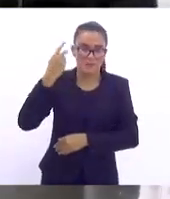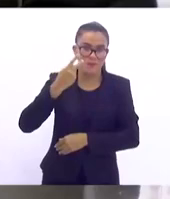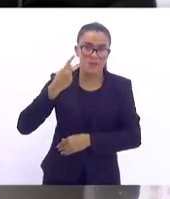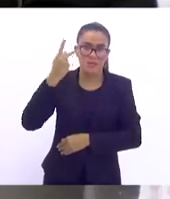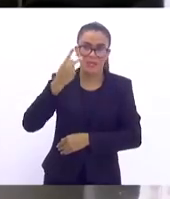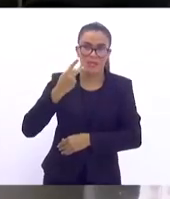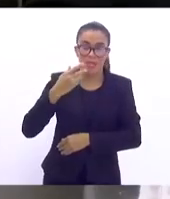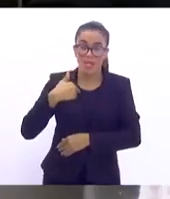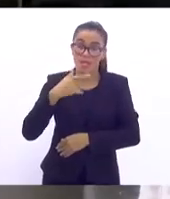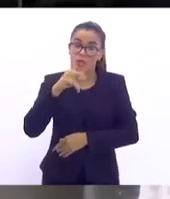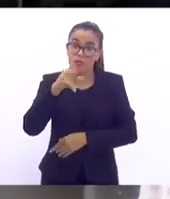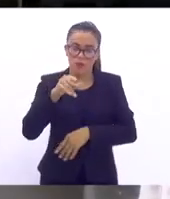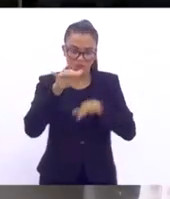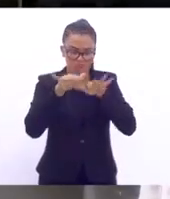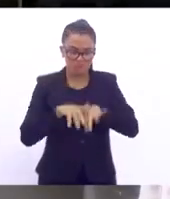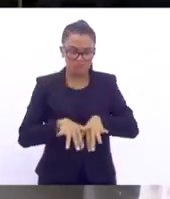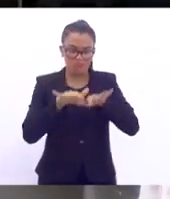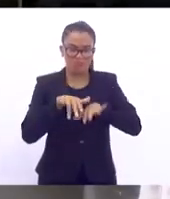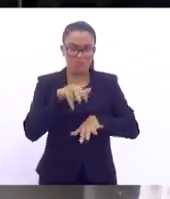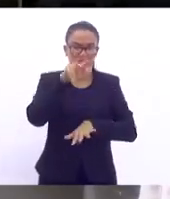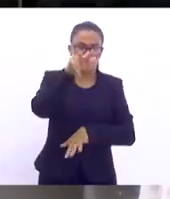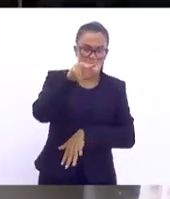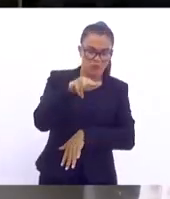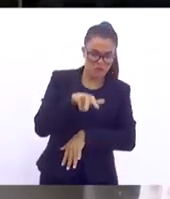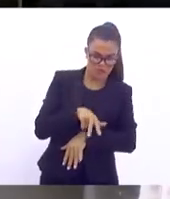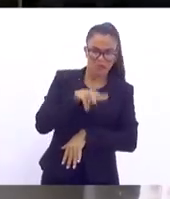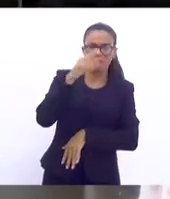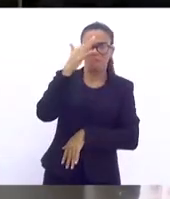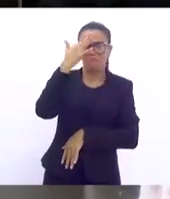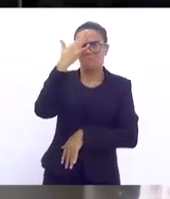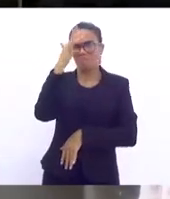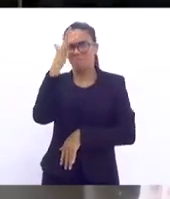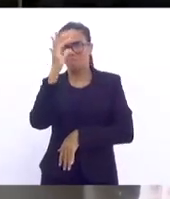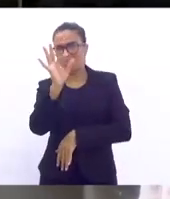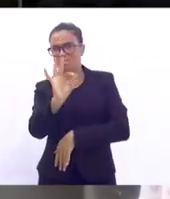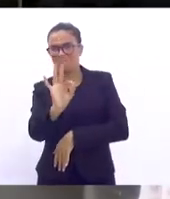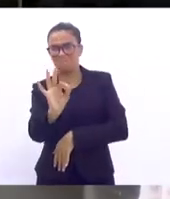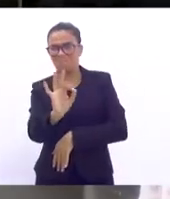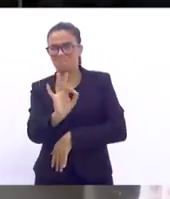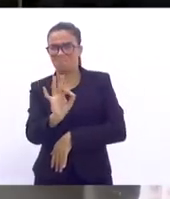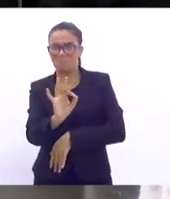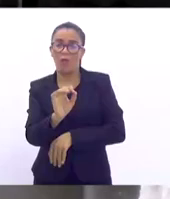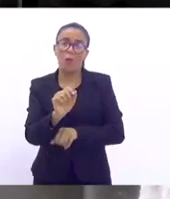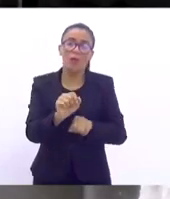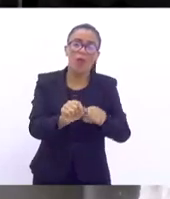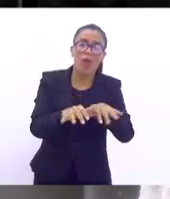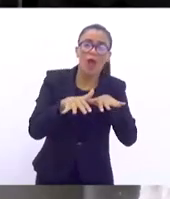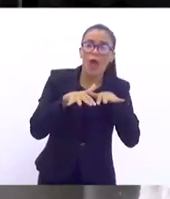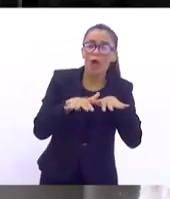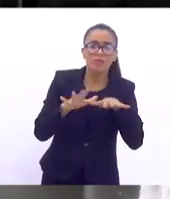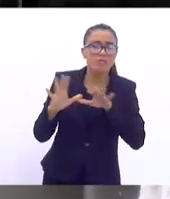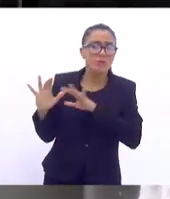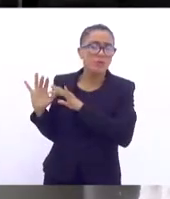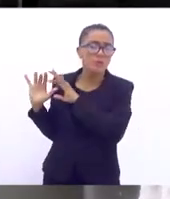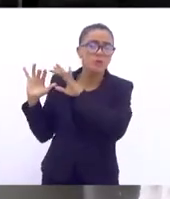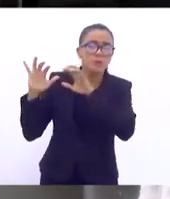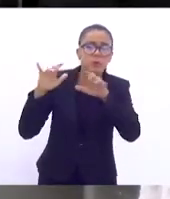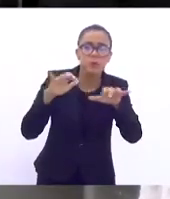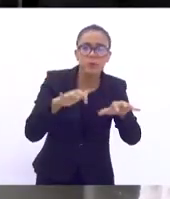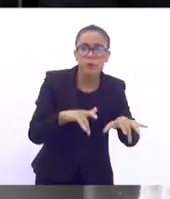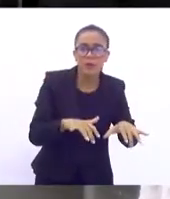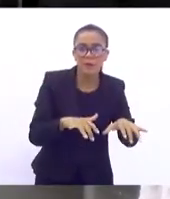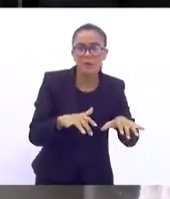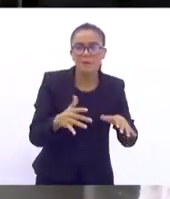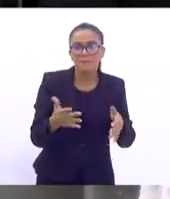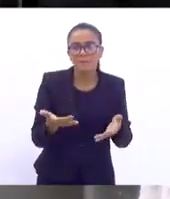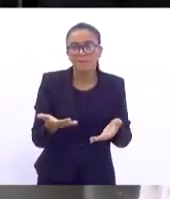aqui no meu entendimento na minha compreensão daqui a pouco você chamou uma audiência é todas as frentes que tiveram alguma relação